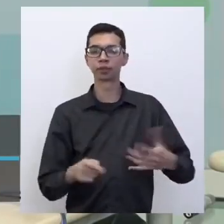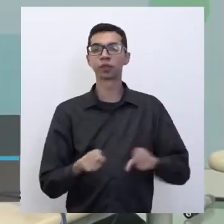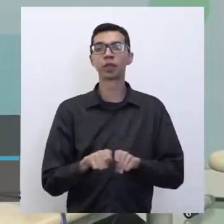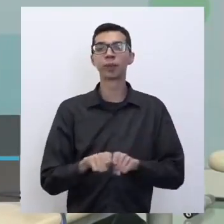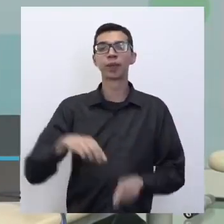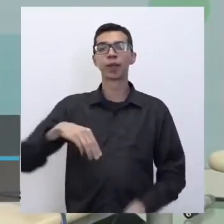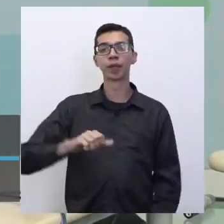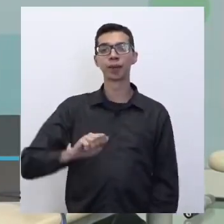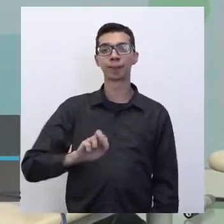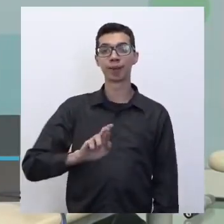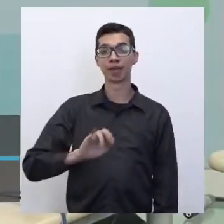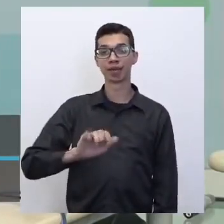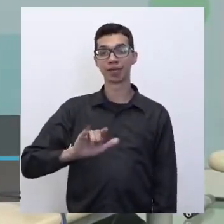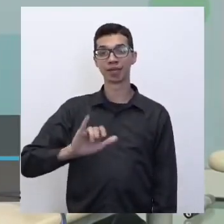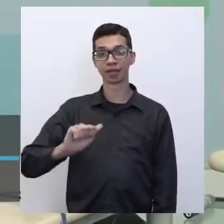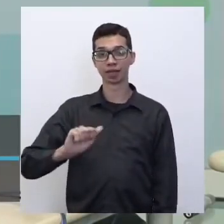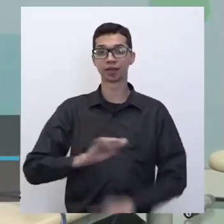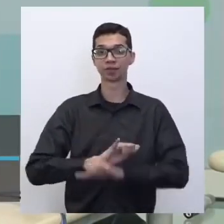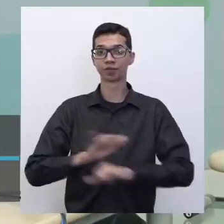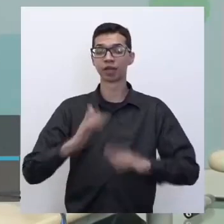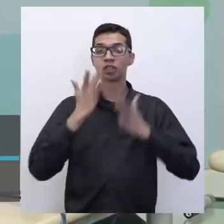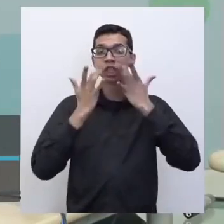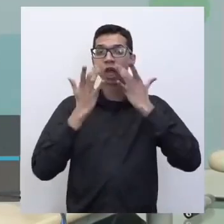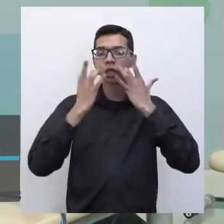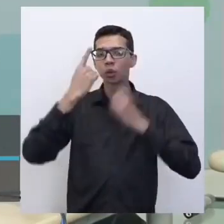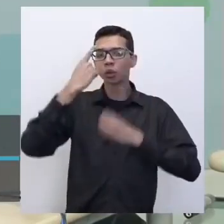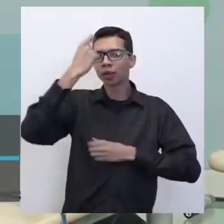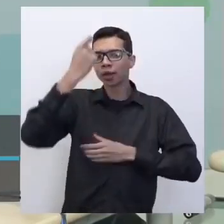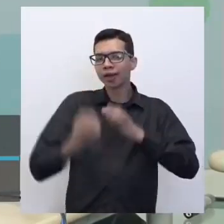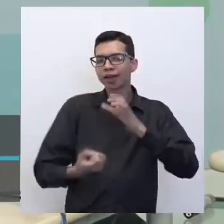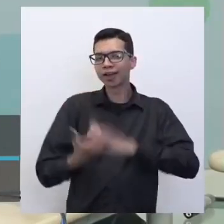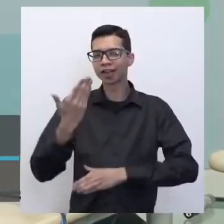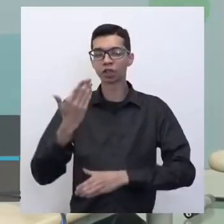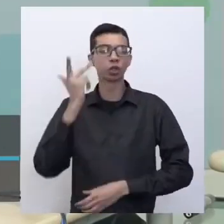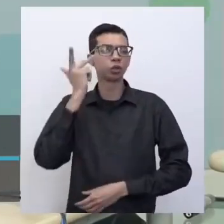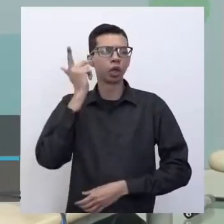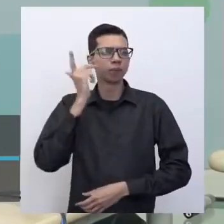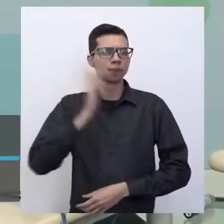Marília, ela cita um teatro criativo que sai do comum,